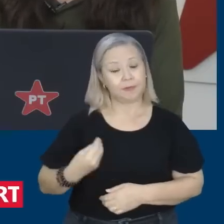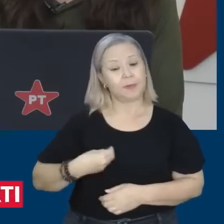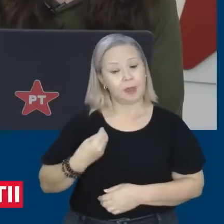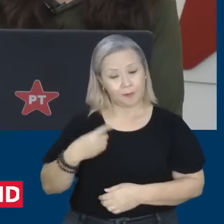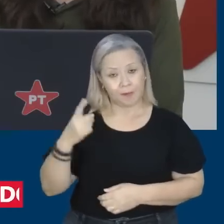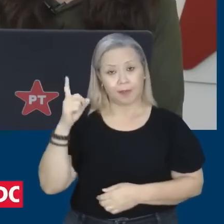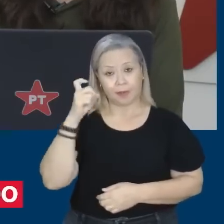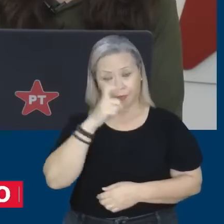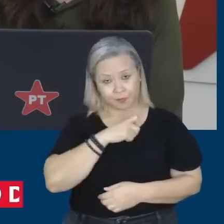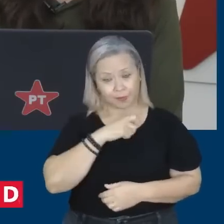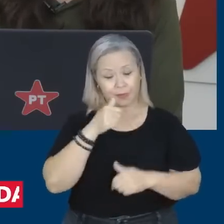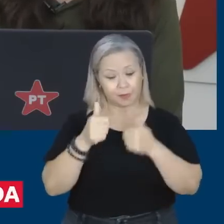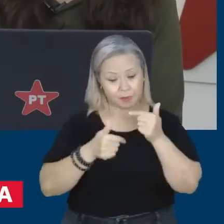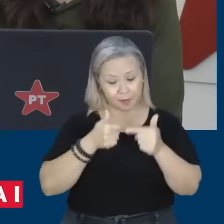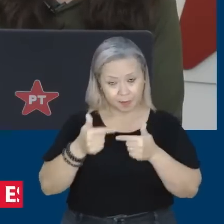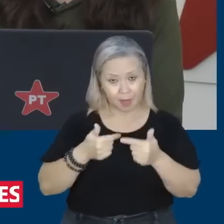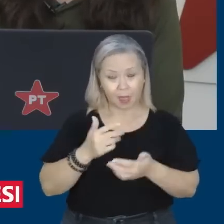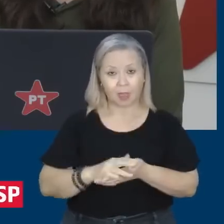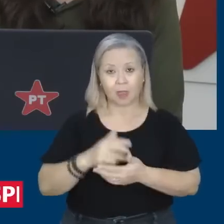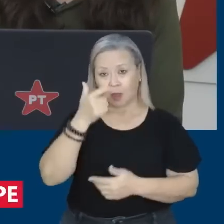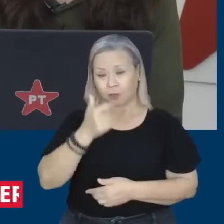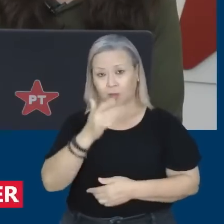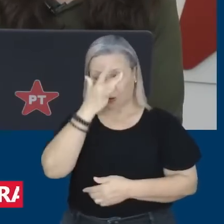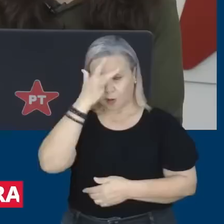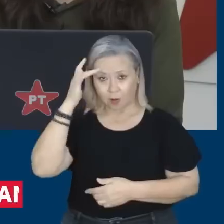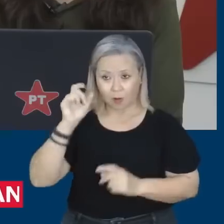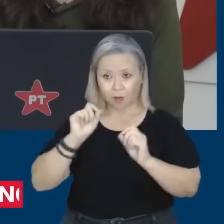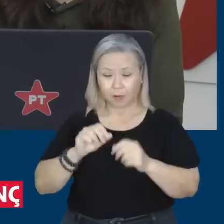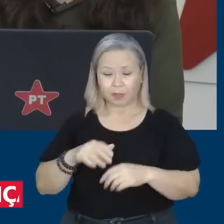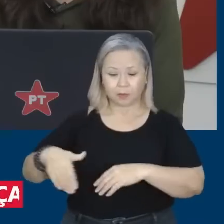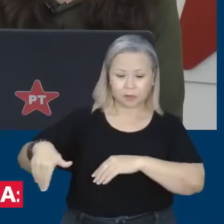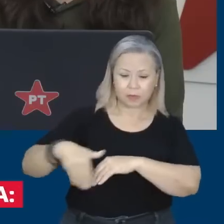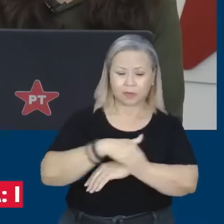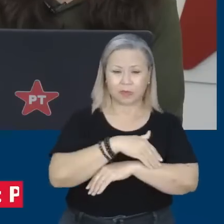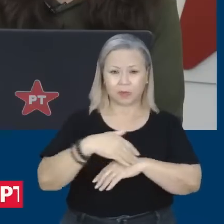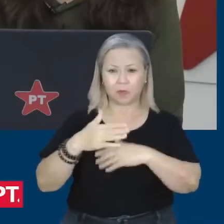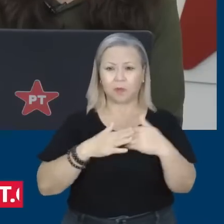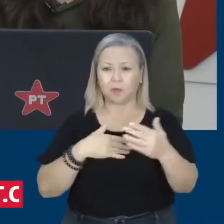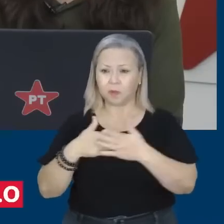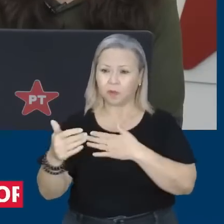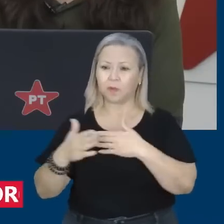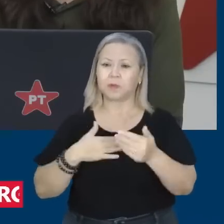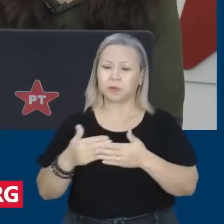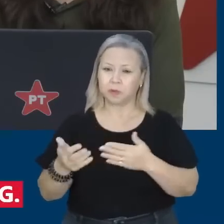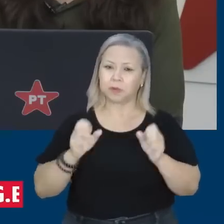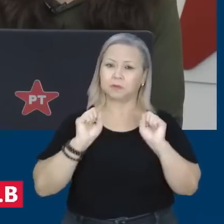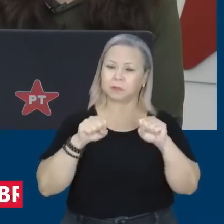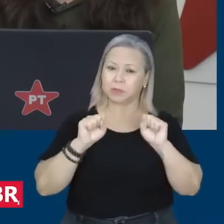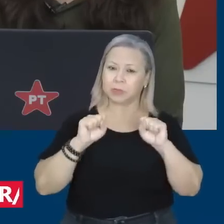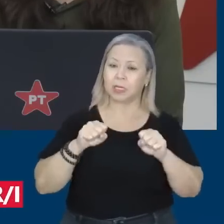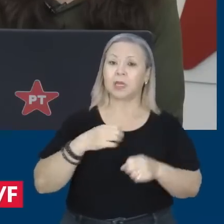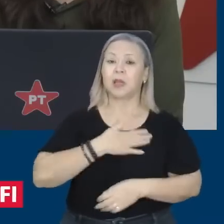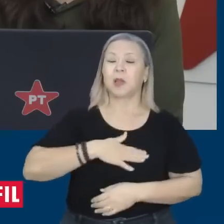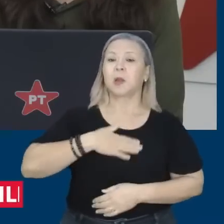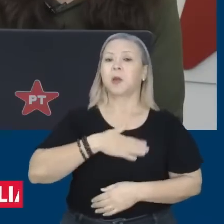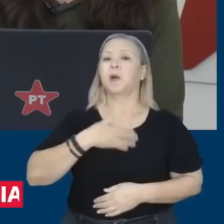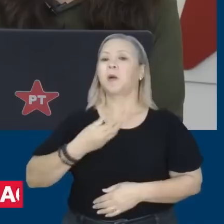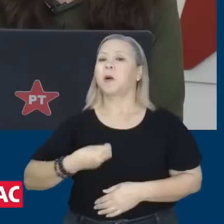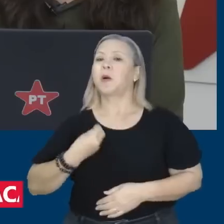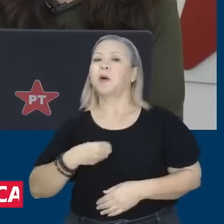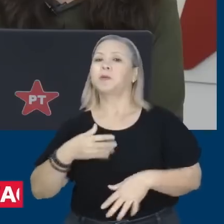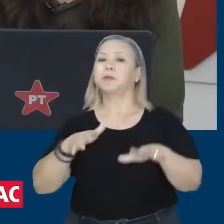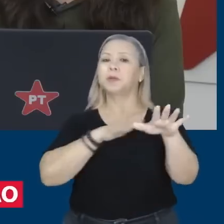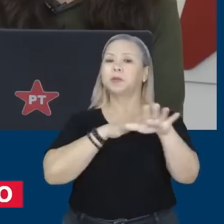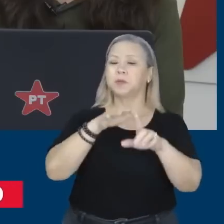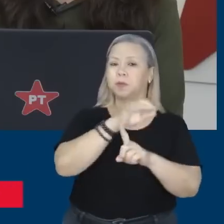no trabalho, porque eu sou uma pessoa muito de rua, atuante, né? Gosto de estar nos movimentos